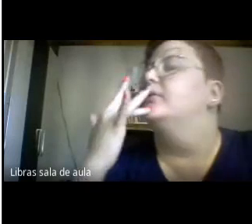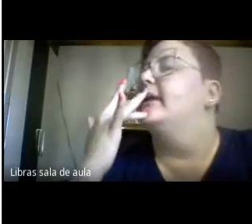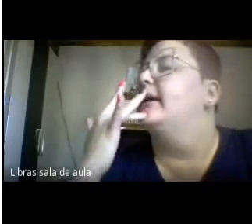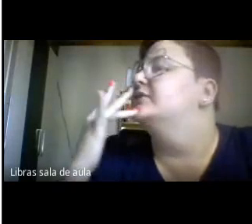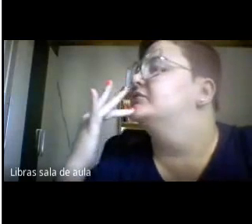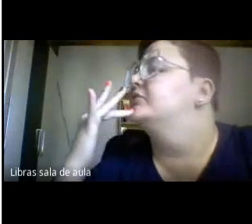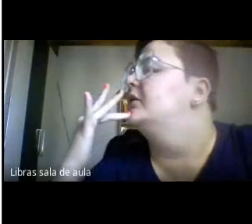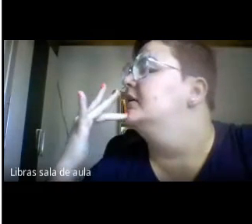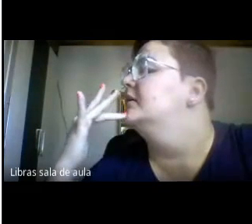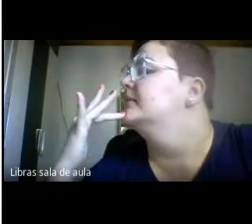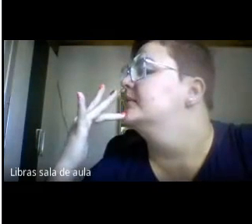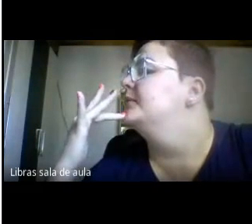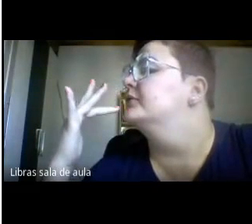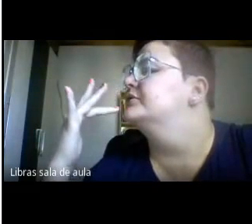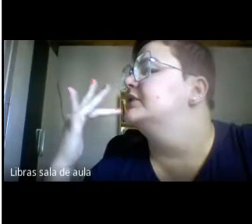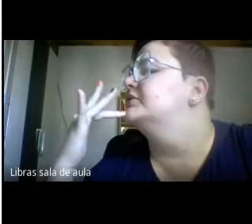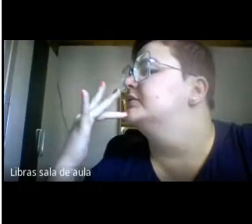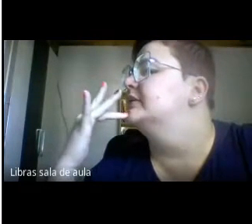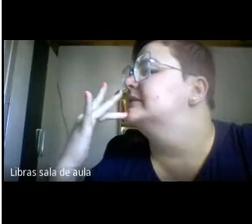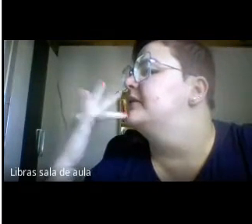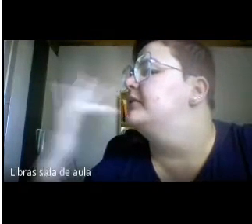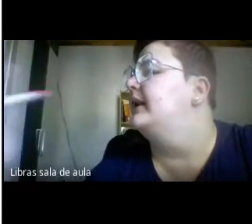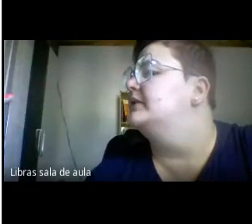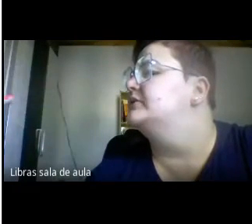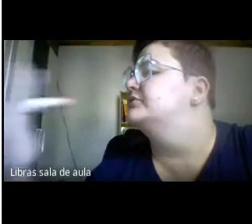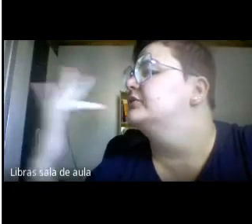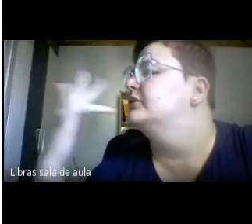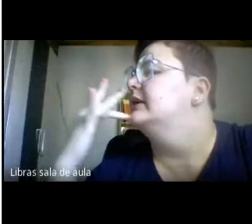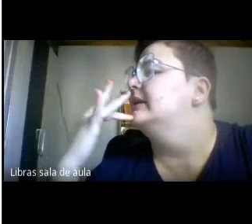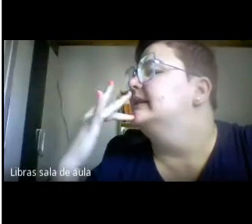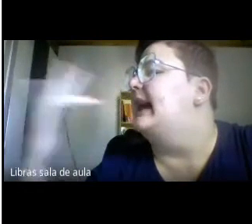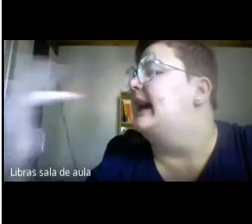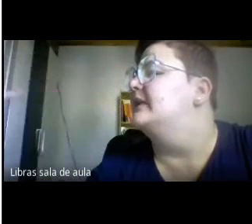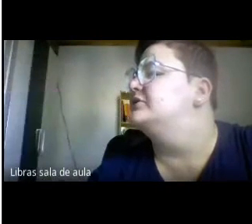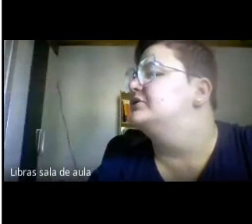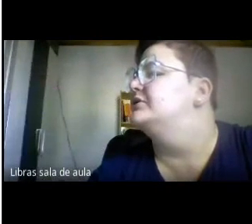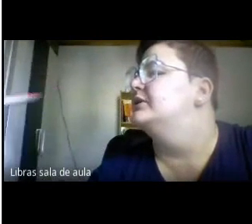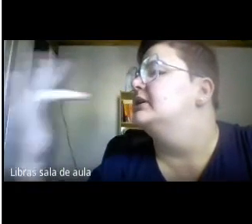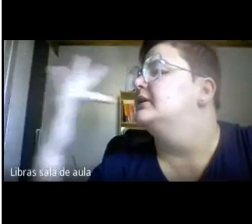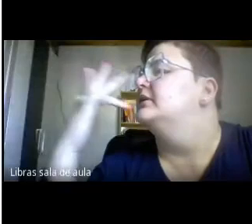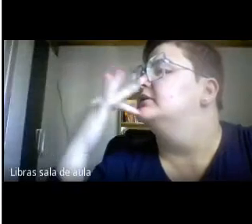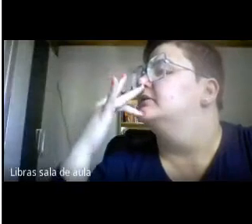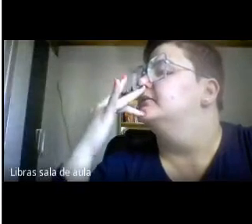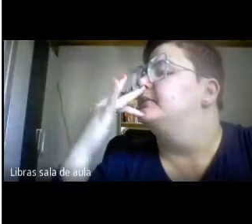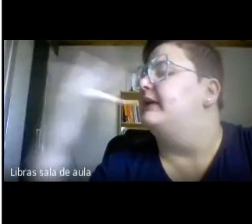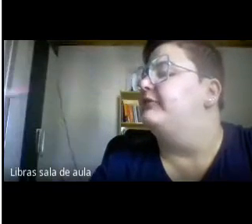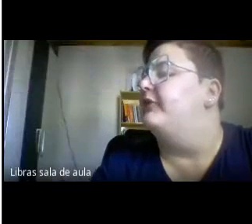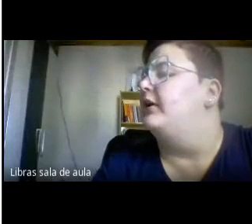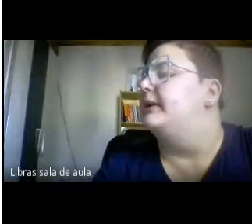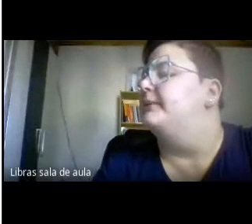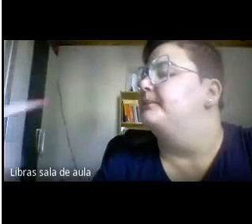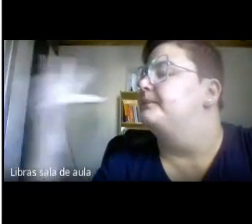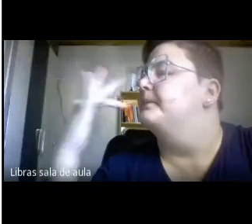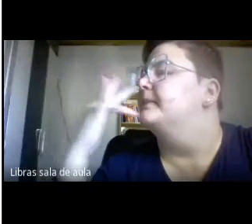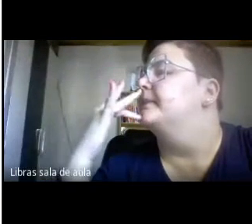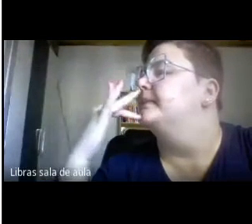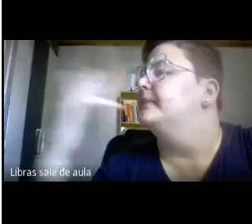Aqui do queixo, ó. O ponto de articulação é o queixo. Tarde. Pra